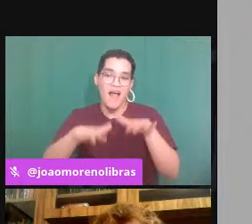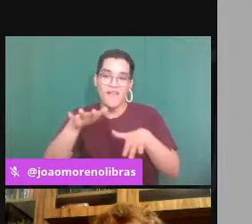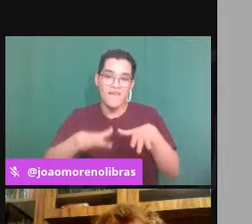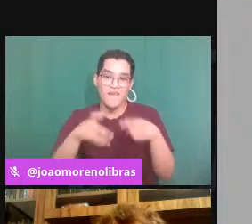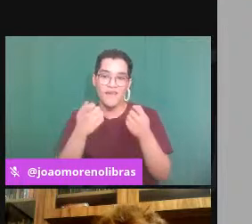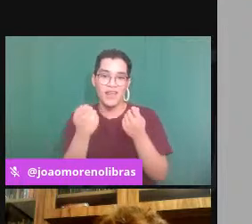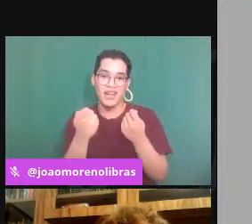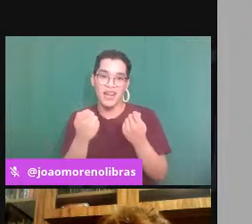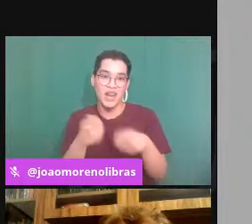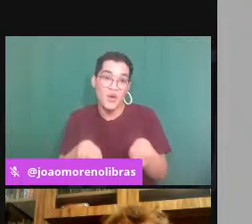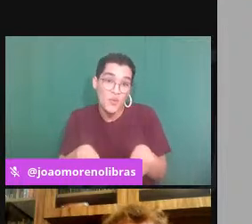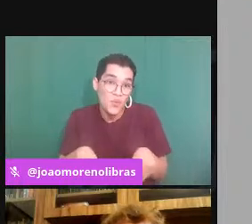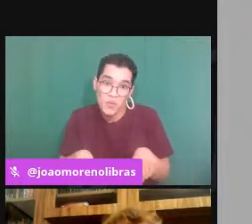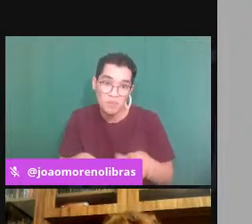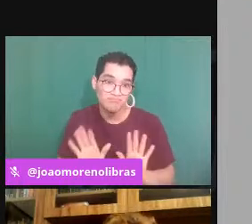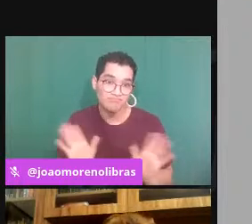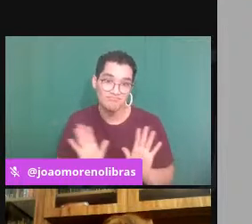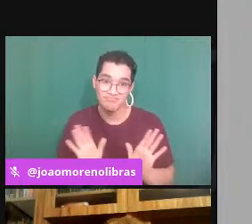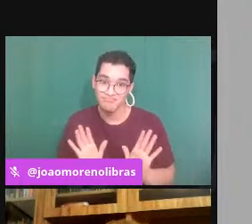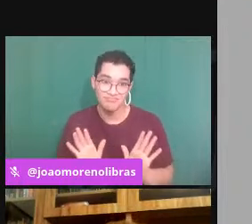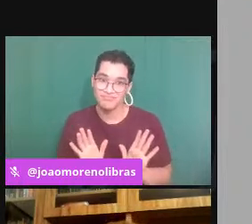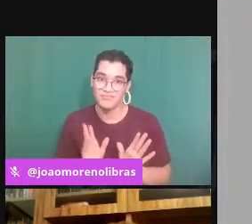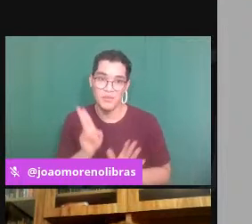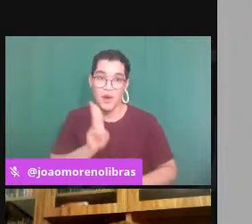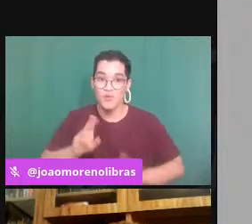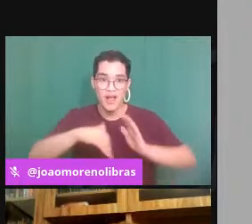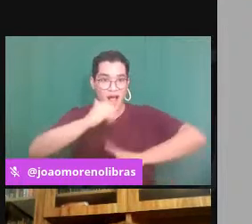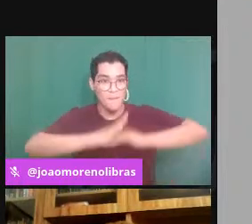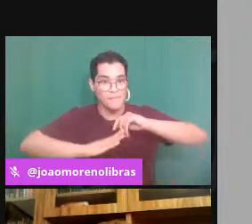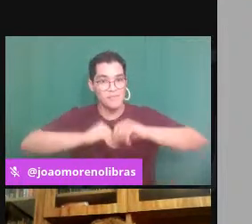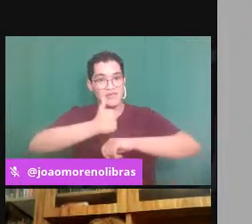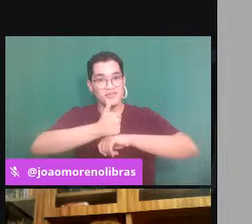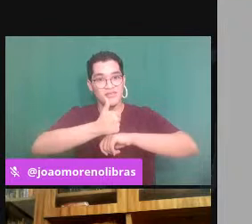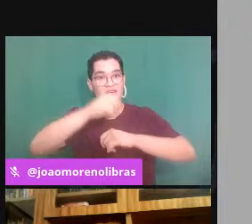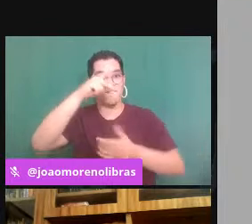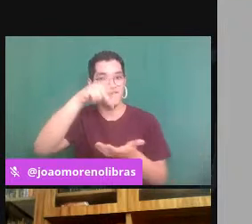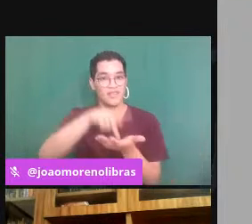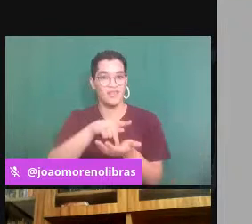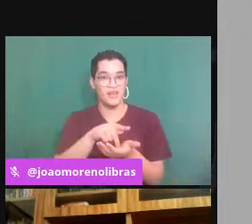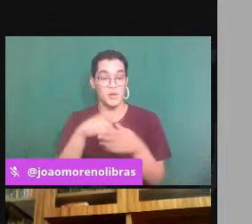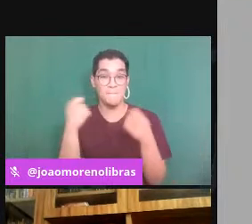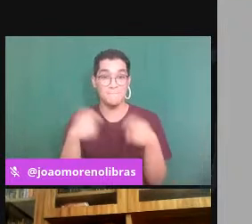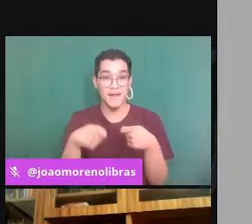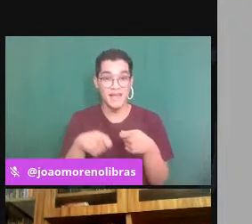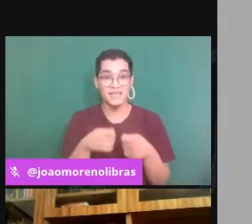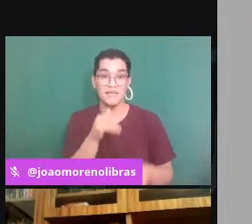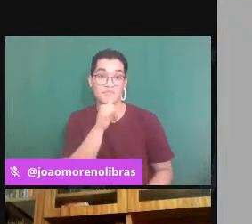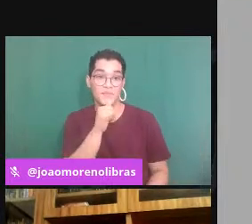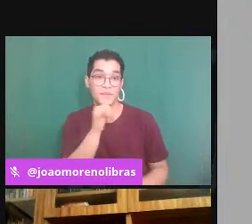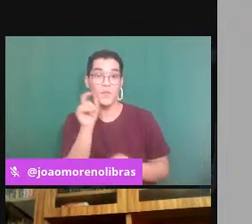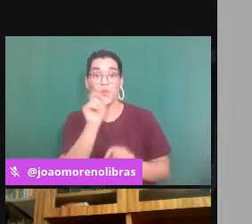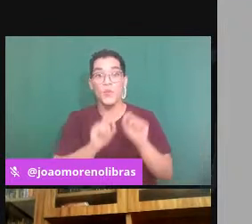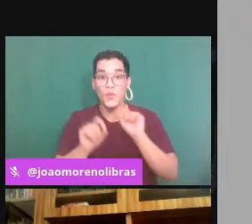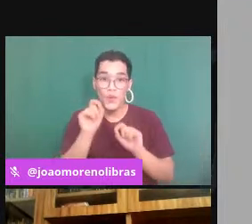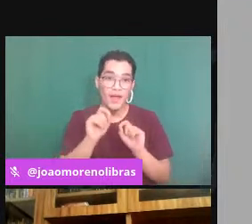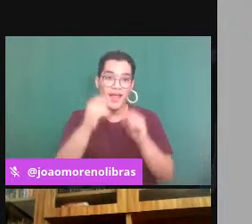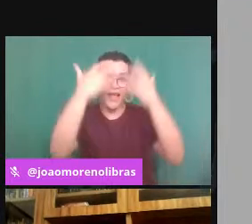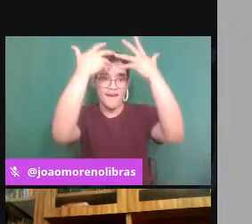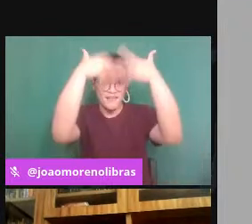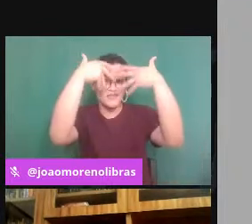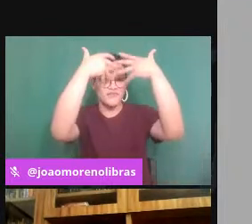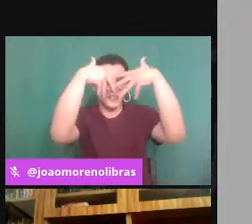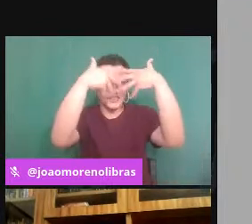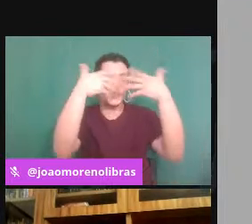por isso que eu coloquei aqui no tema, para nós pensarmos e fazermos essa reflexão também. Para situar a